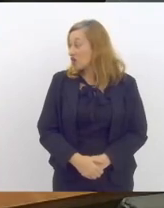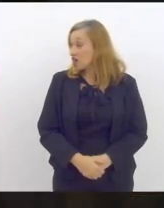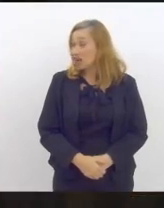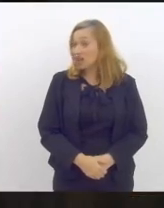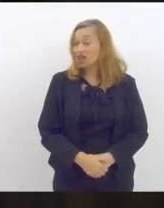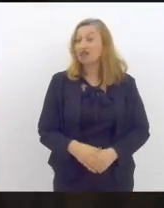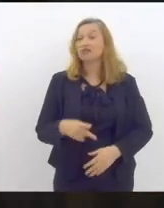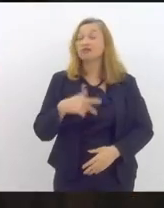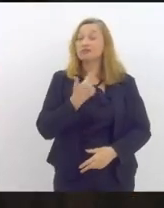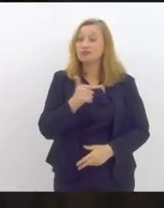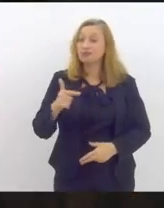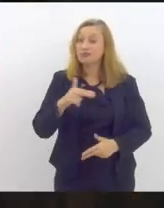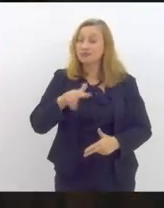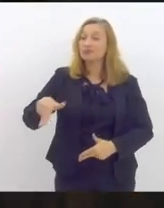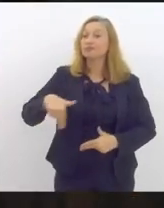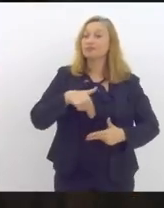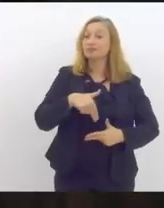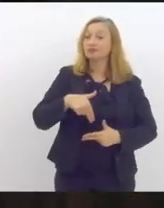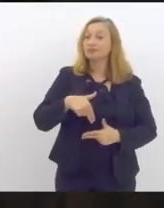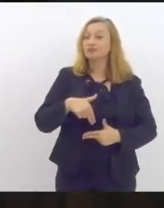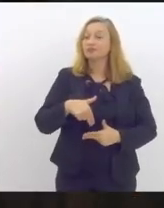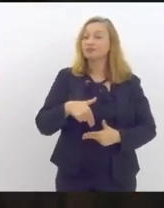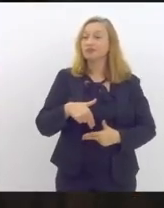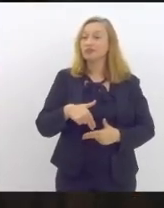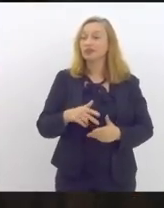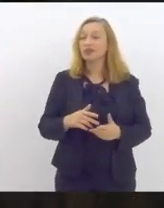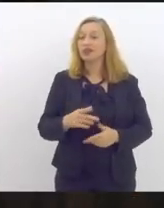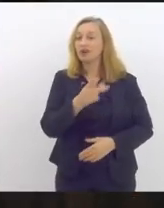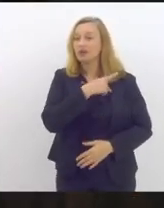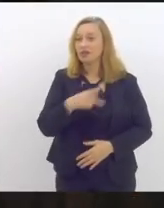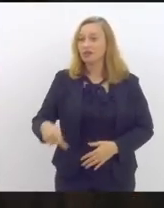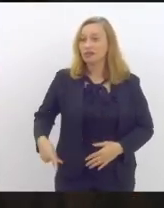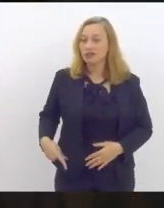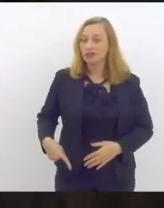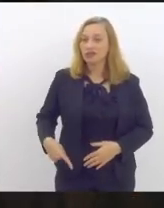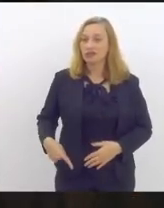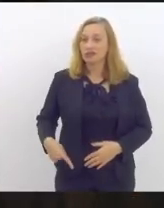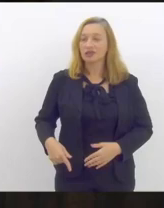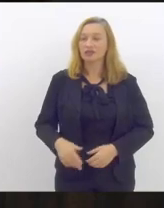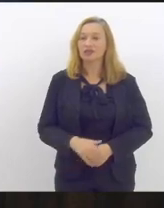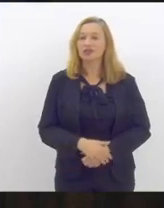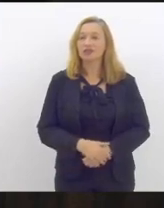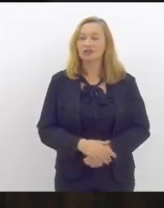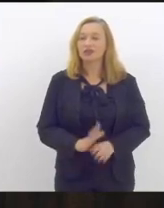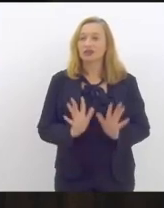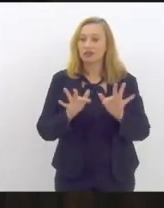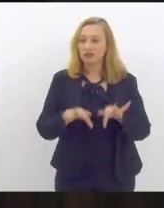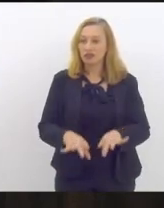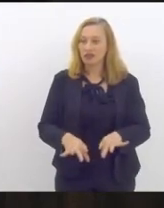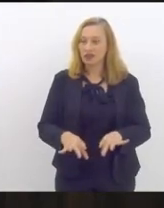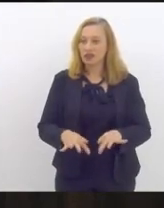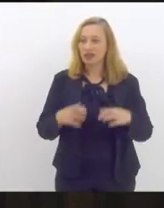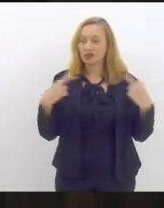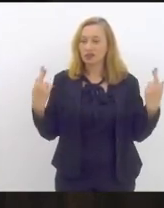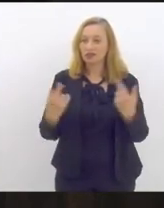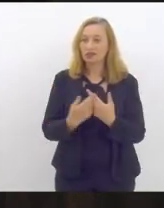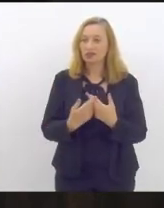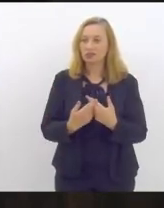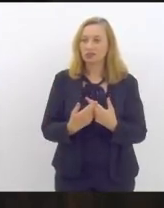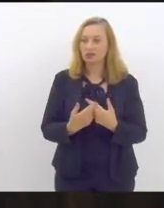e não havendo mais oradores inscritos a presidência declara encerrada a presente sessão